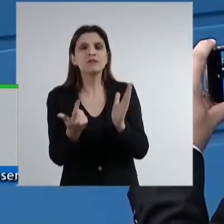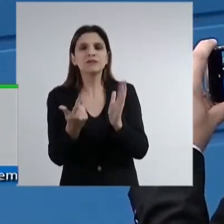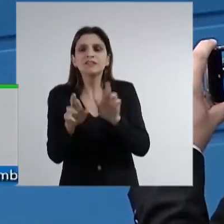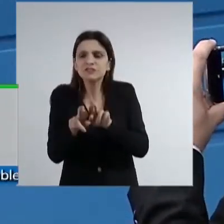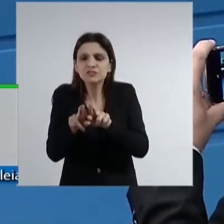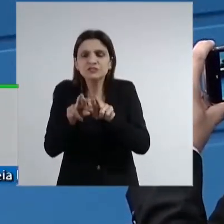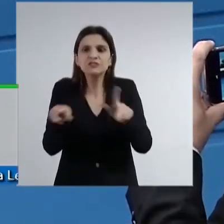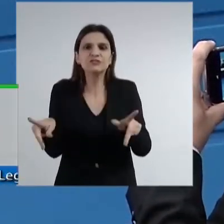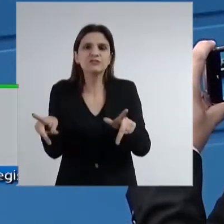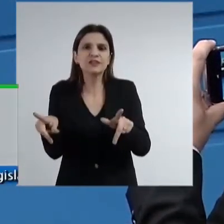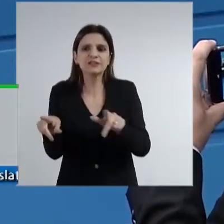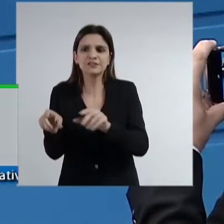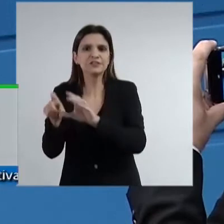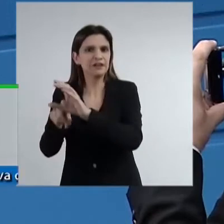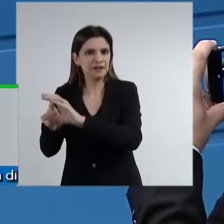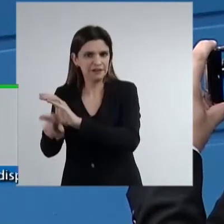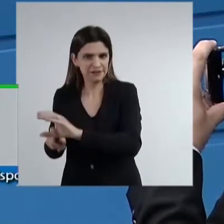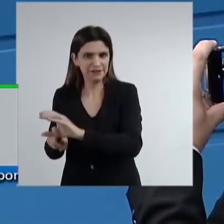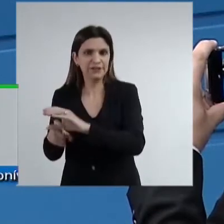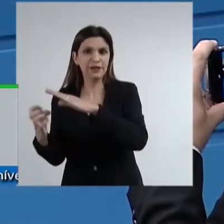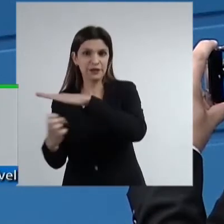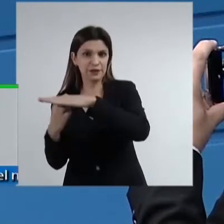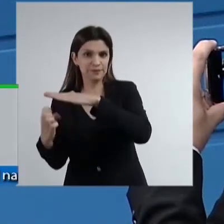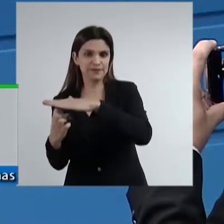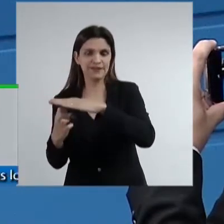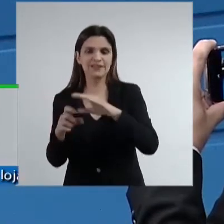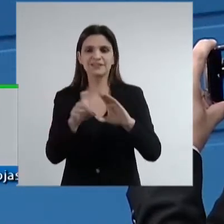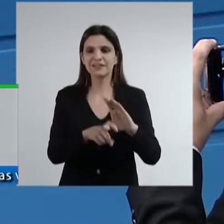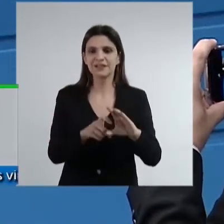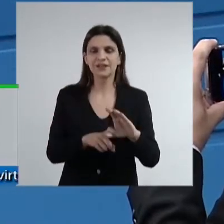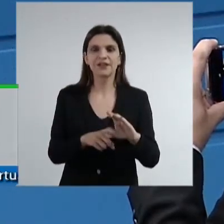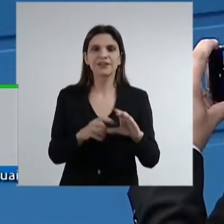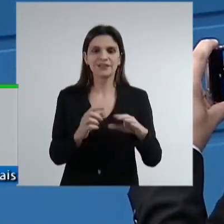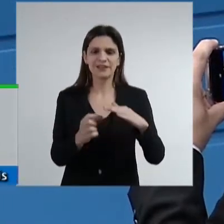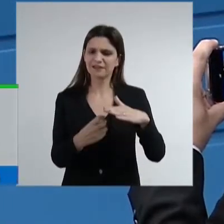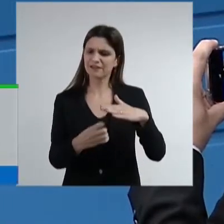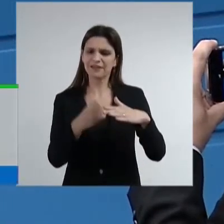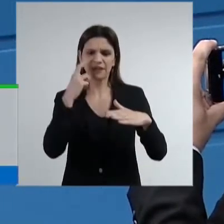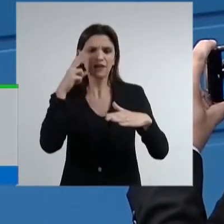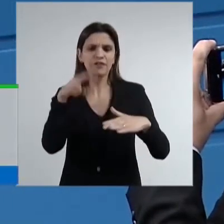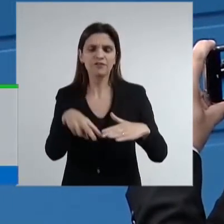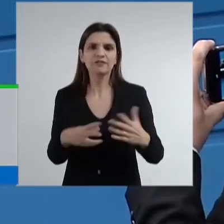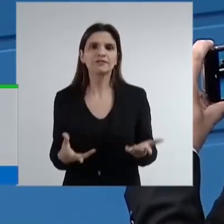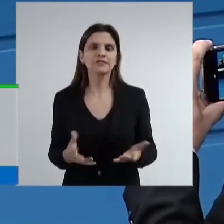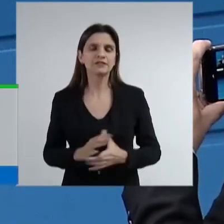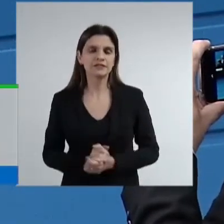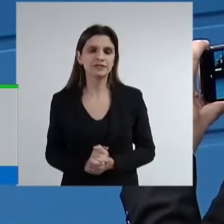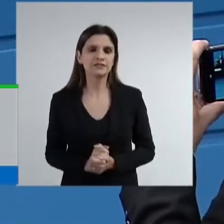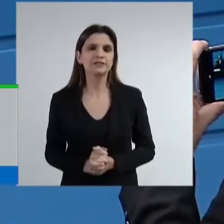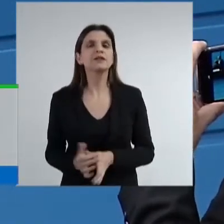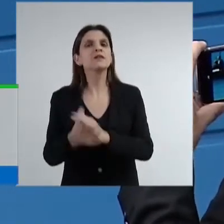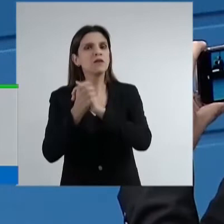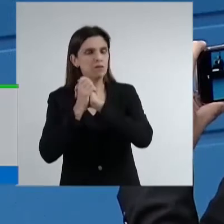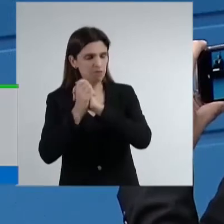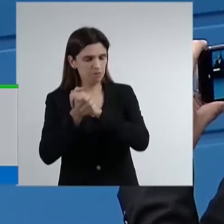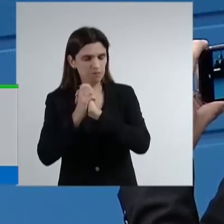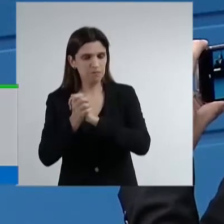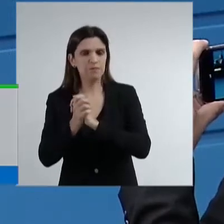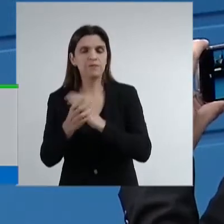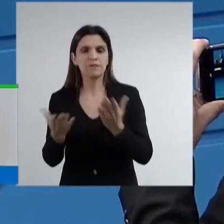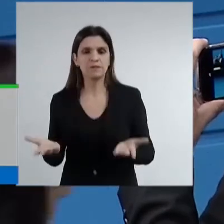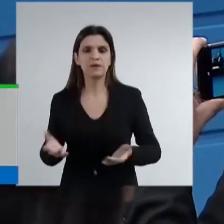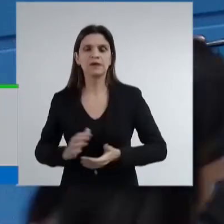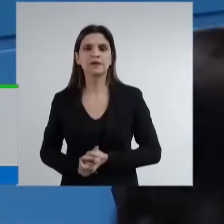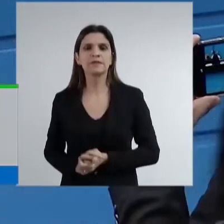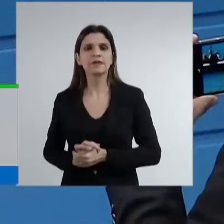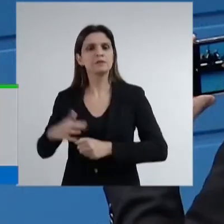temos que explicar e as pessoas estão nos cobrando diariamente isso. Vossa Excelência está de parabéns pelo pronunciamento, pela defesa do consumidor de Mato Grosso do